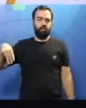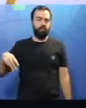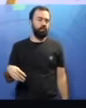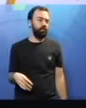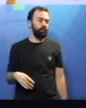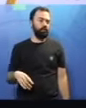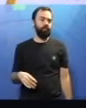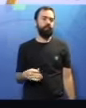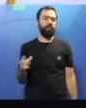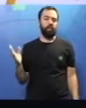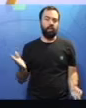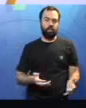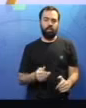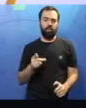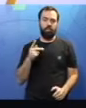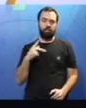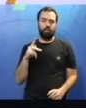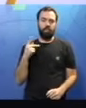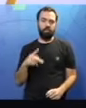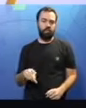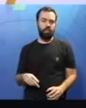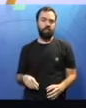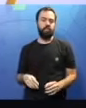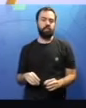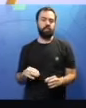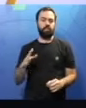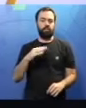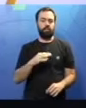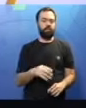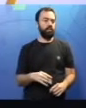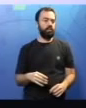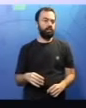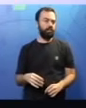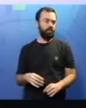vai falar um pouquinho sobre as ondas eletromagnéticas.